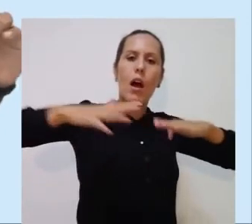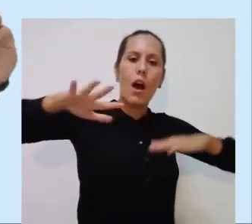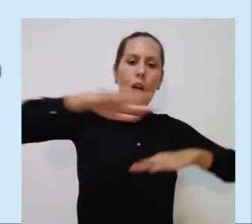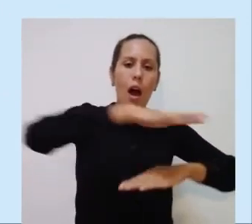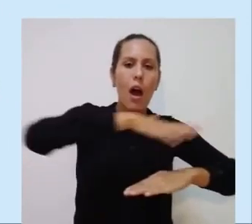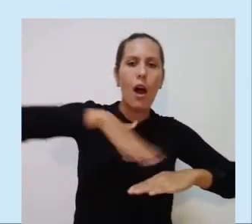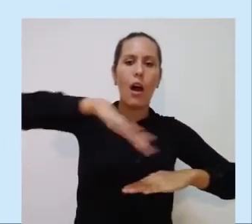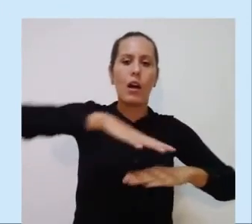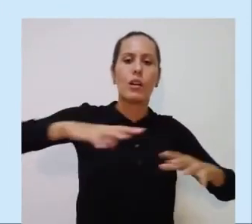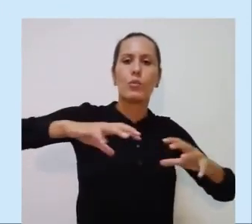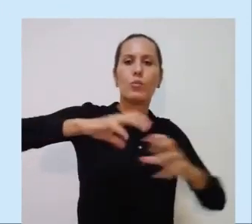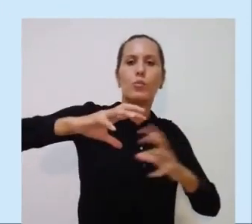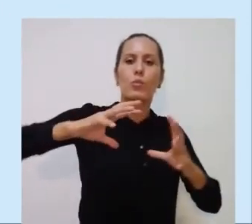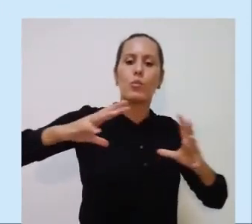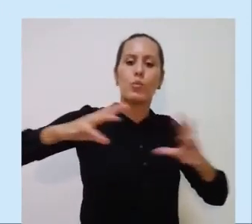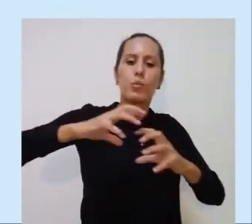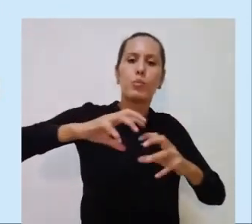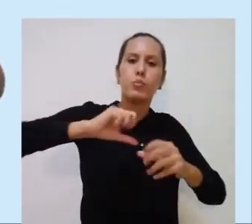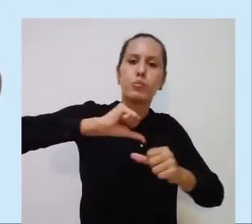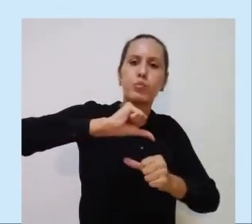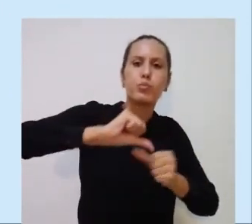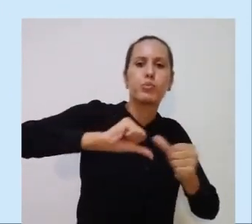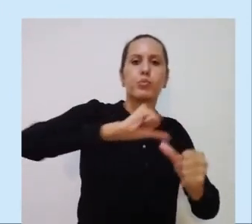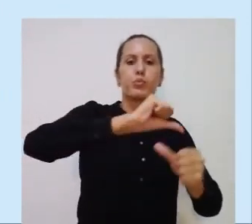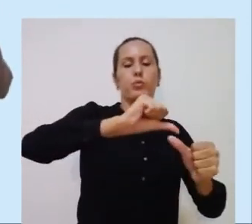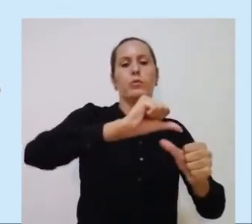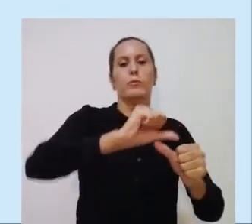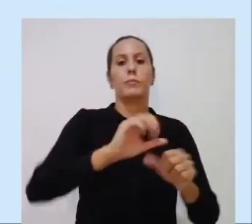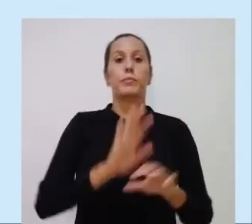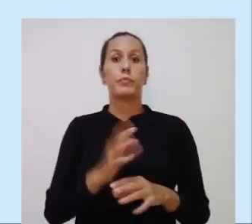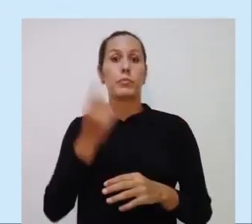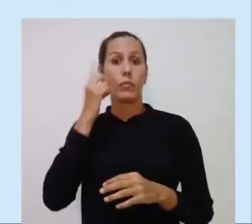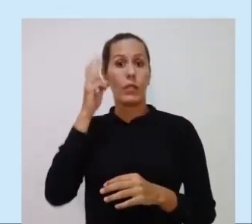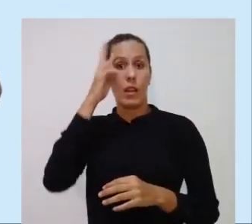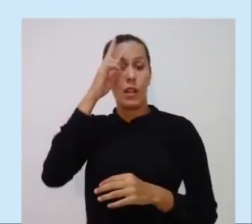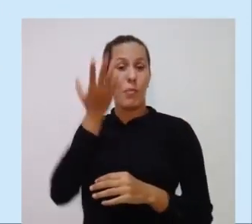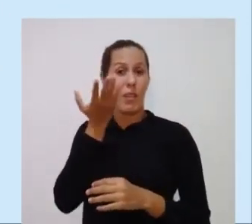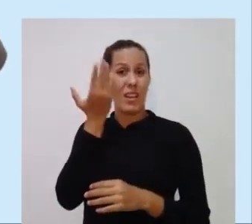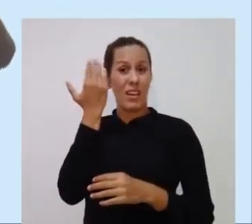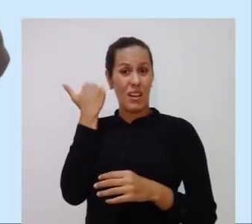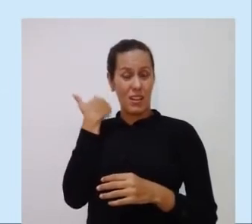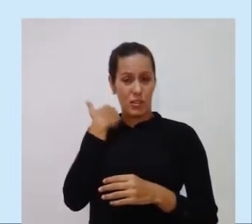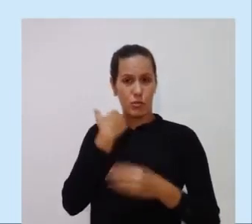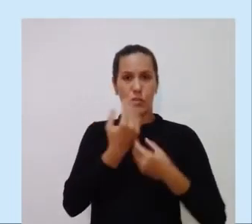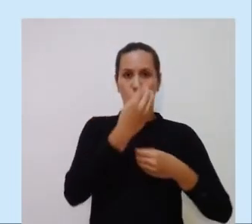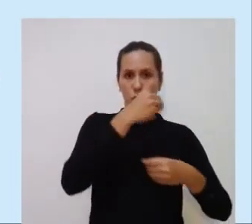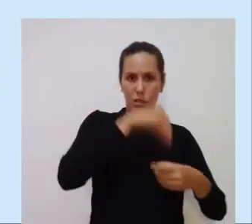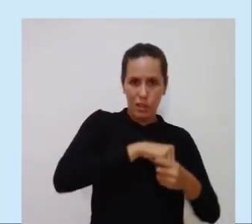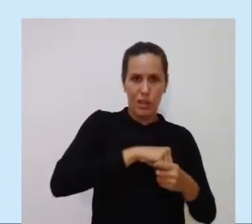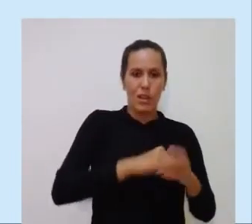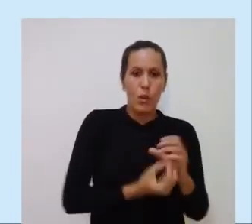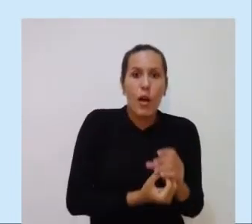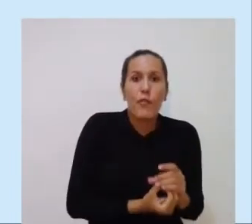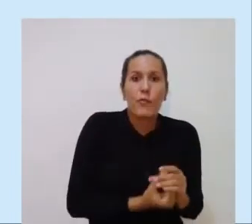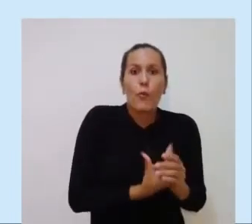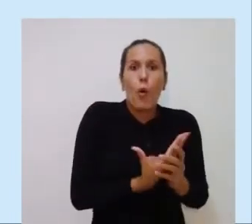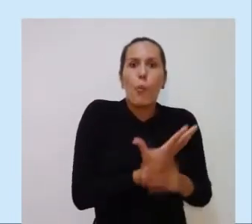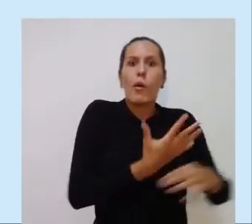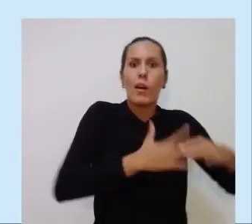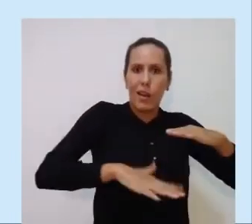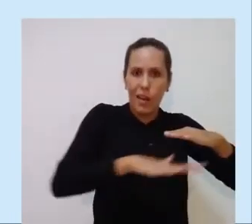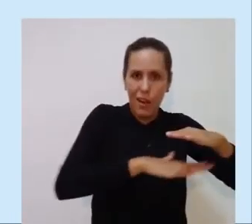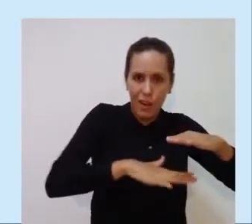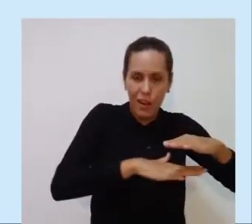modelar o relevo. Enquanto no processo endógeno a gente viu que era a construção do relevo e vimos por que isso